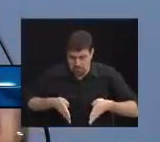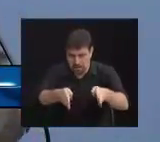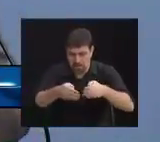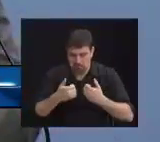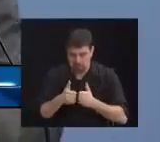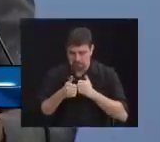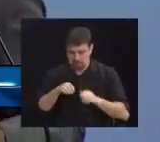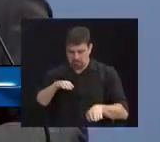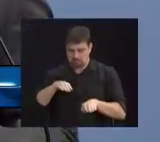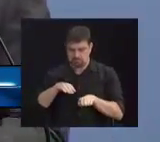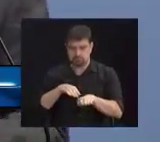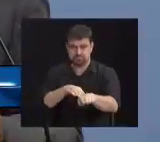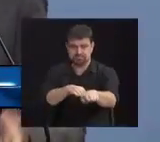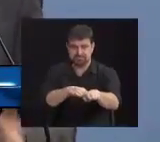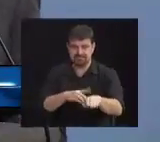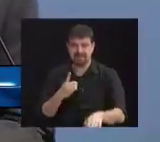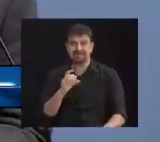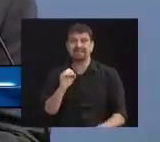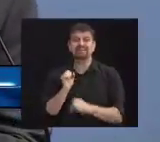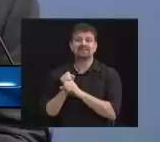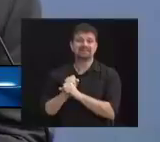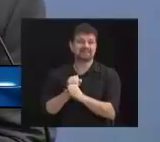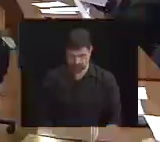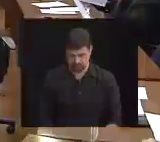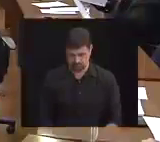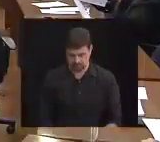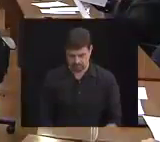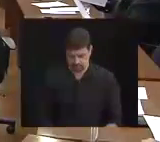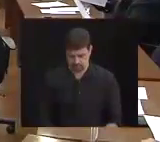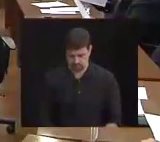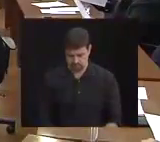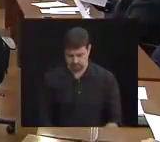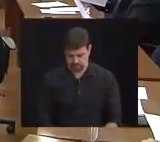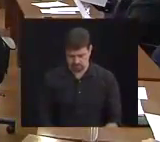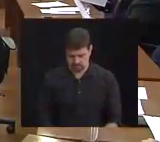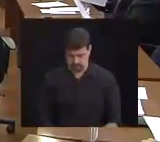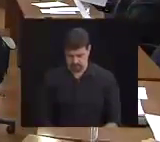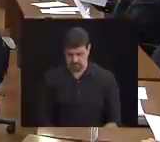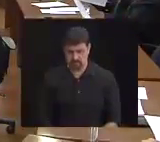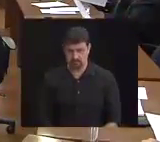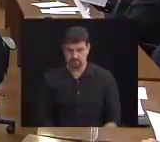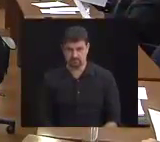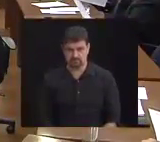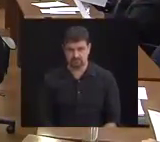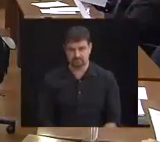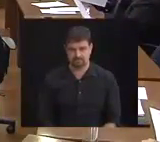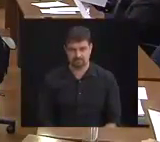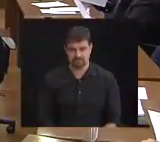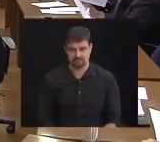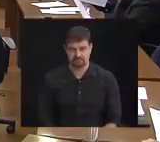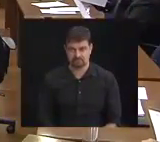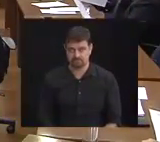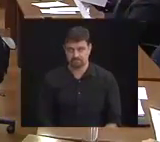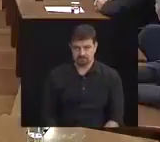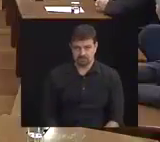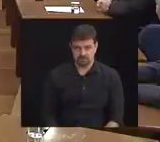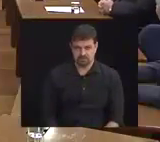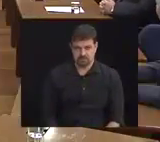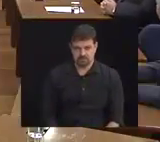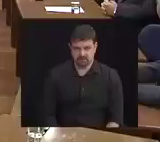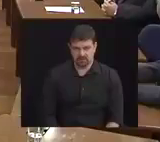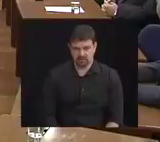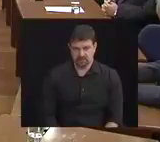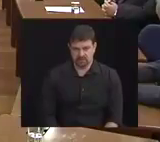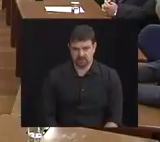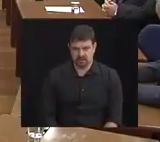10 anos é um sistema que não vai ser bom para a cidade. O requerimento deve entrar em pauta para votação nas próximas semanas. Se